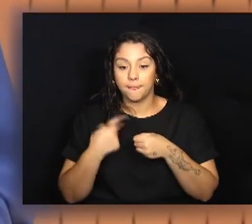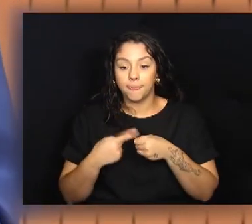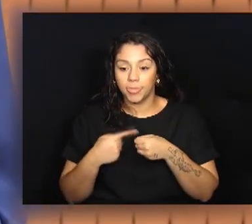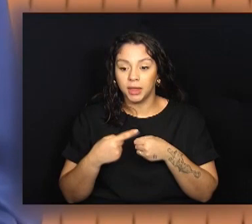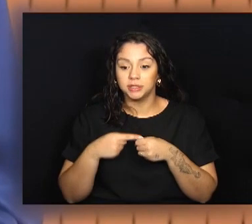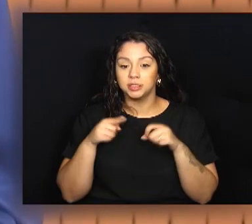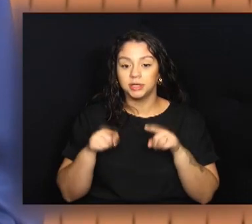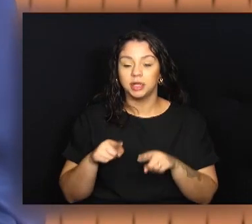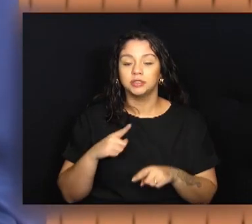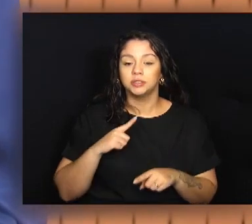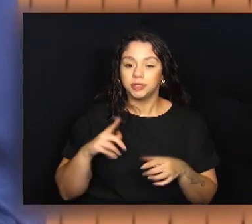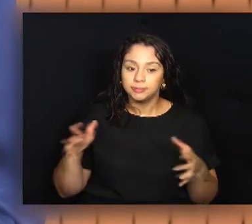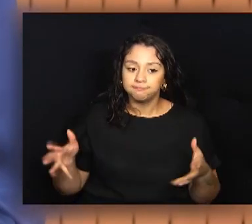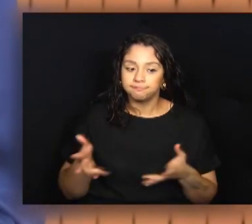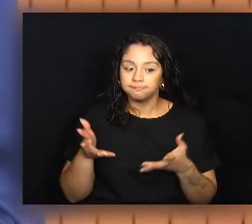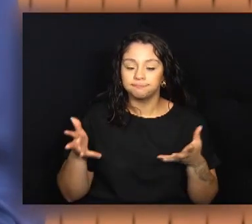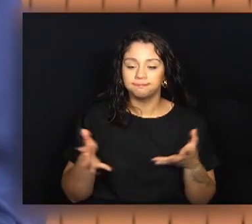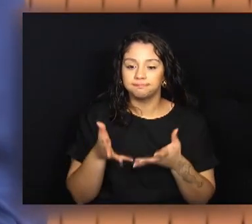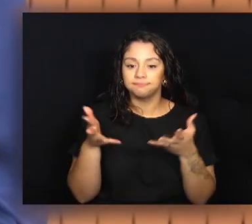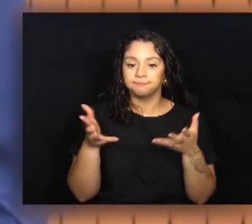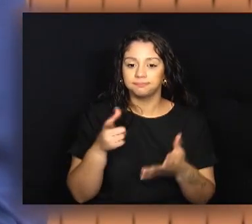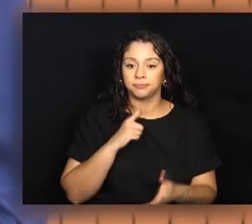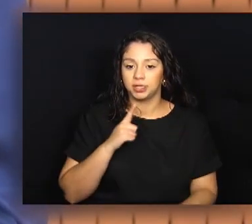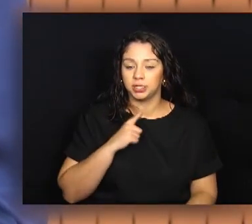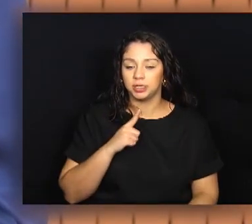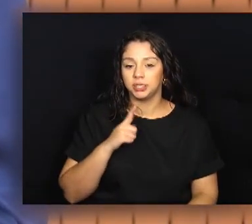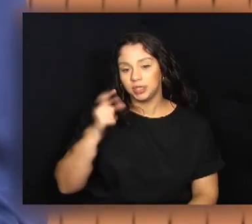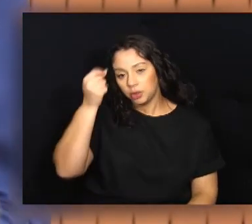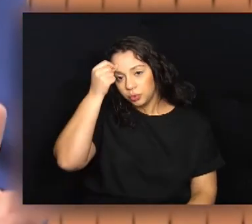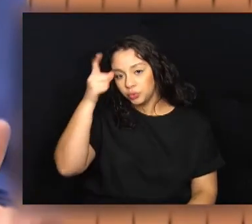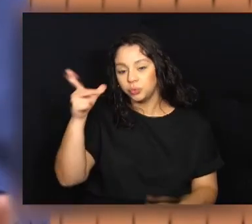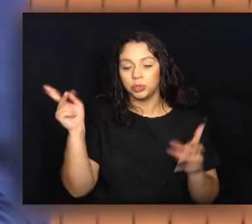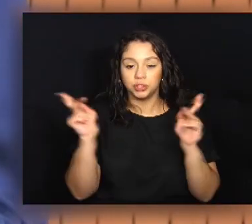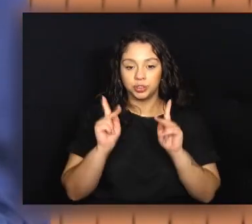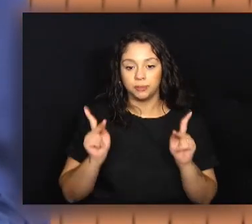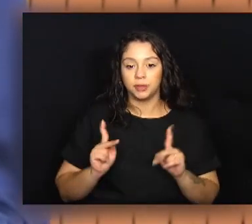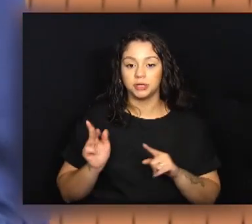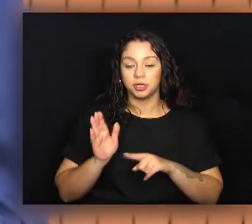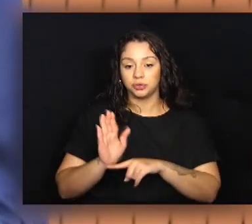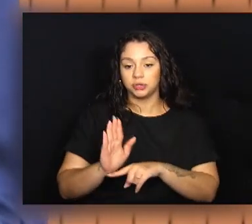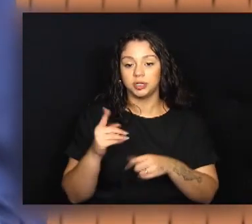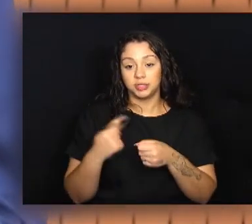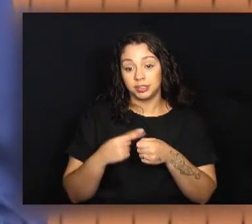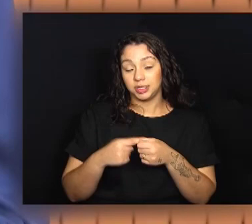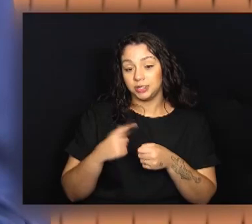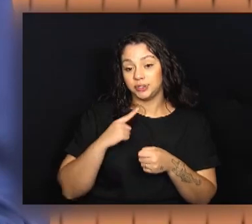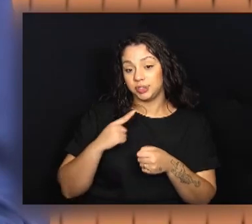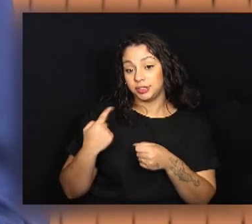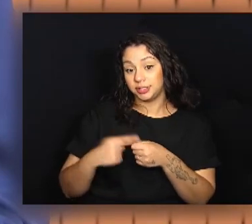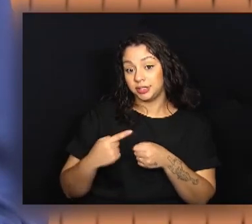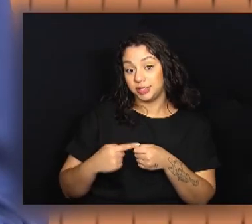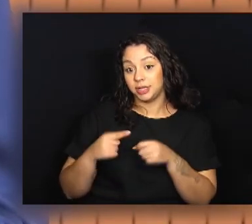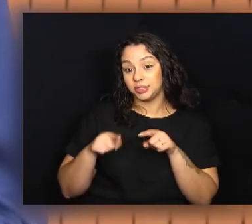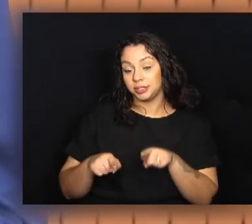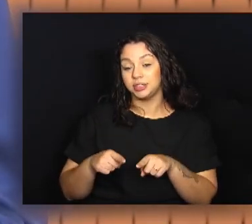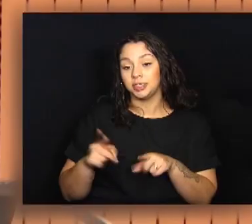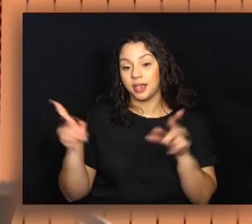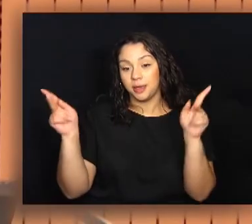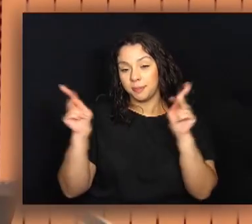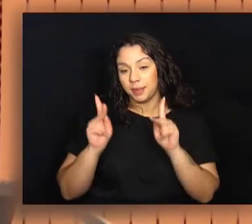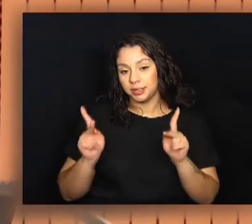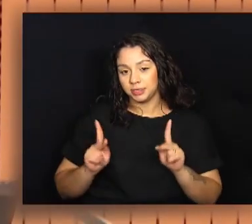gente está estimulando a construção dessa cultura de paz e ajudando a nossa cidade a ser uma cidade também mais